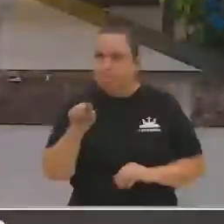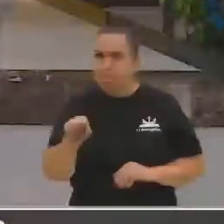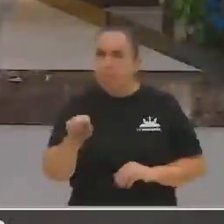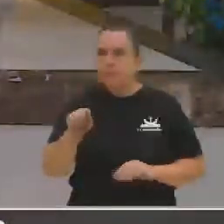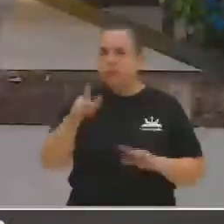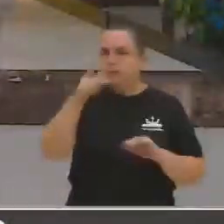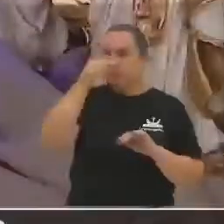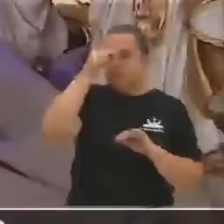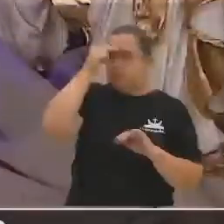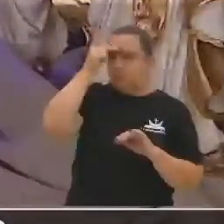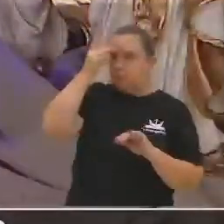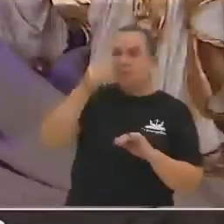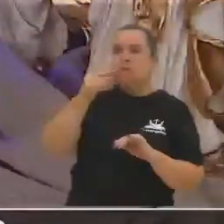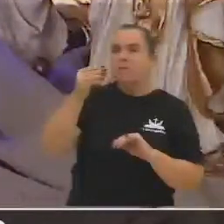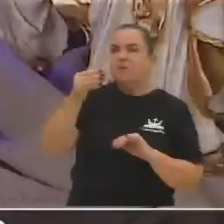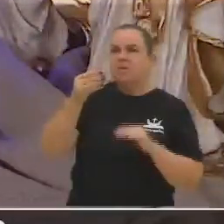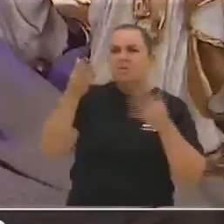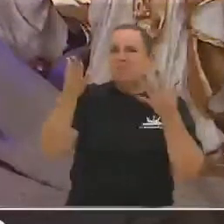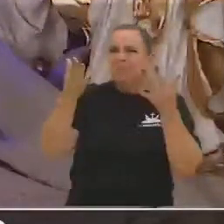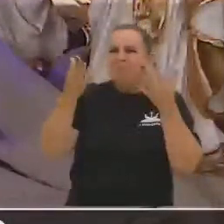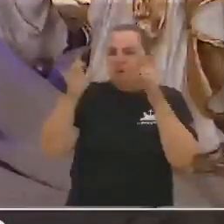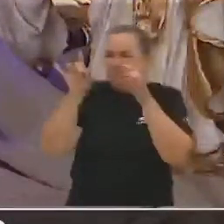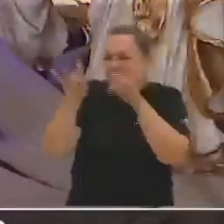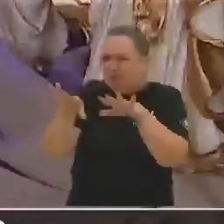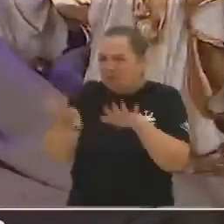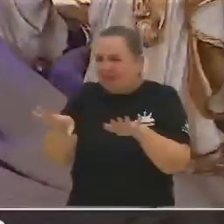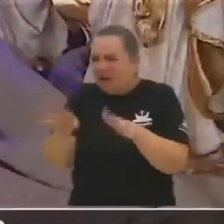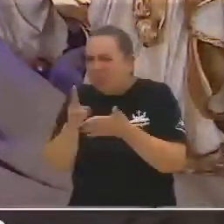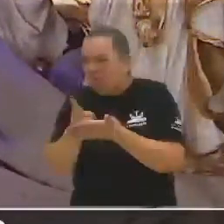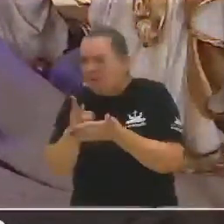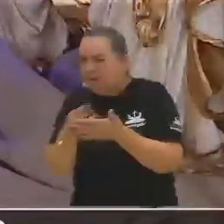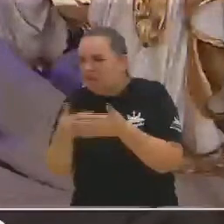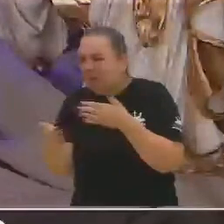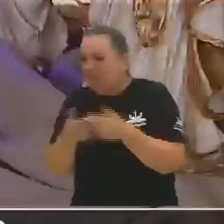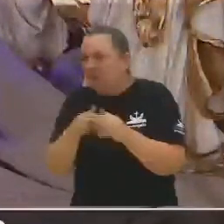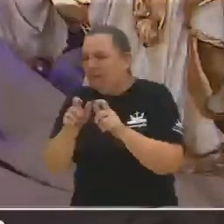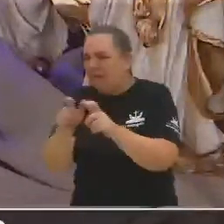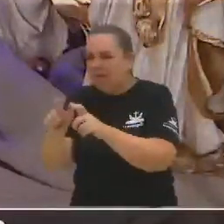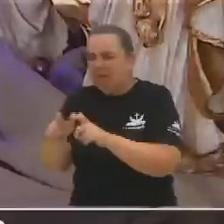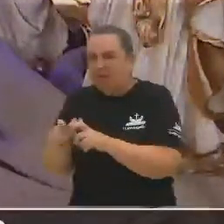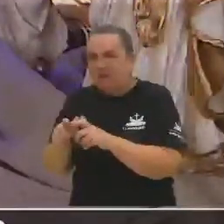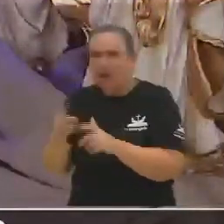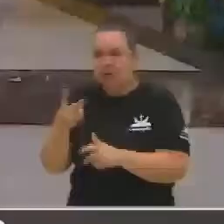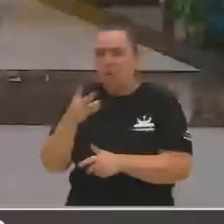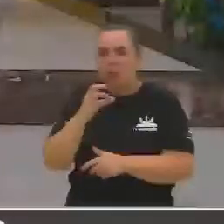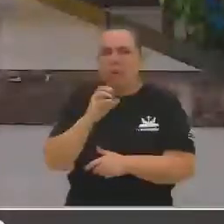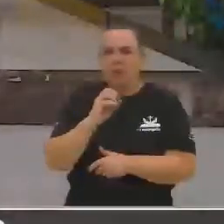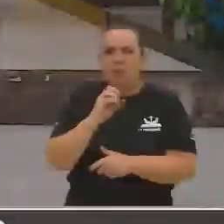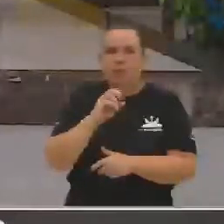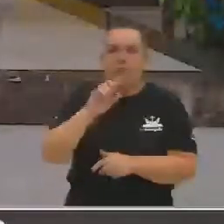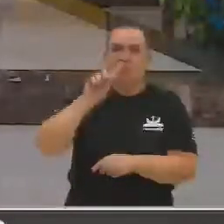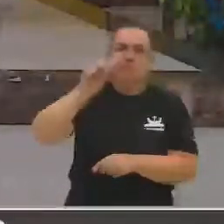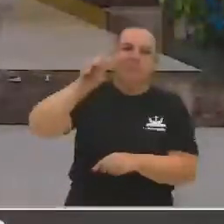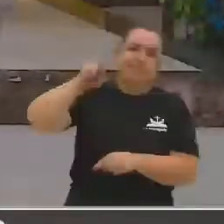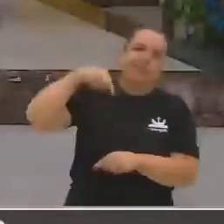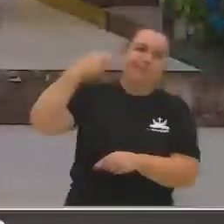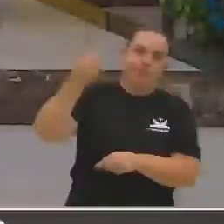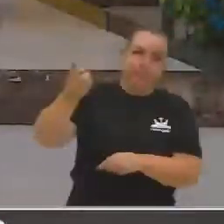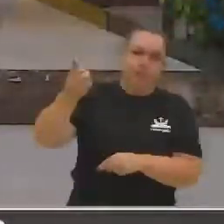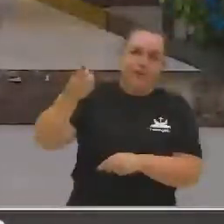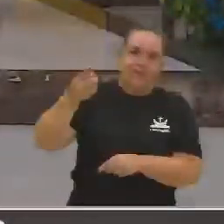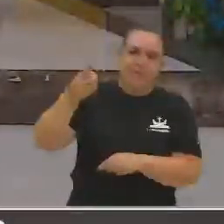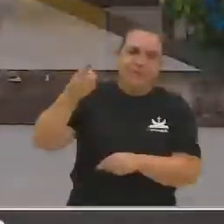em um lugar qualquer, continue em um lugar qualquer 2000 anos